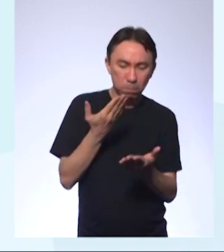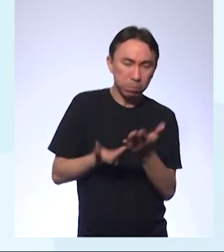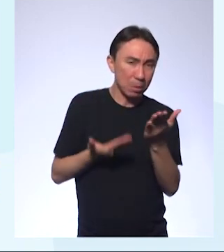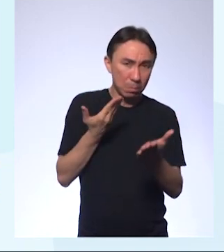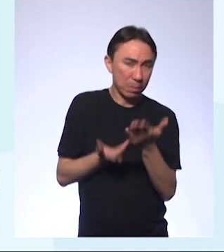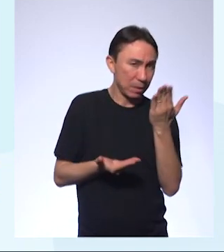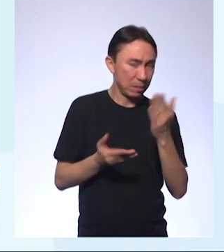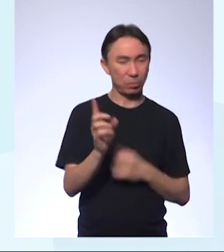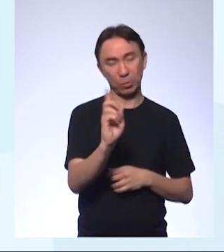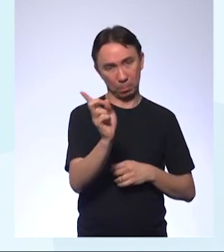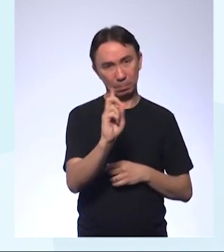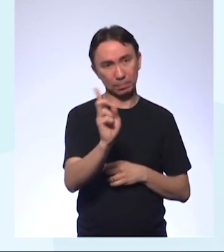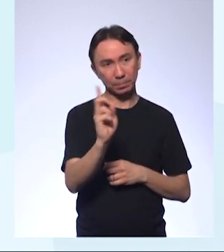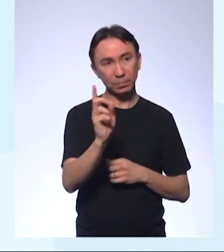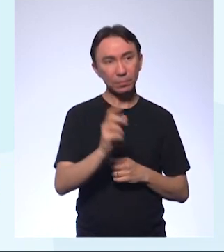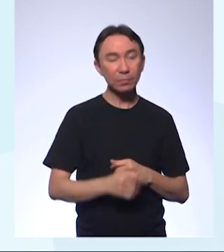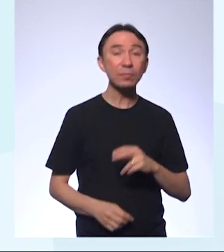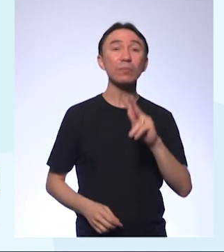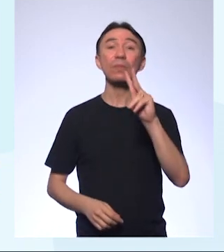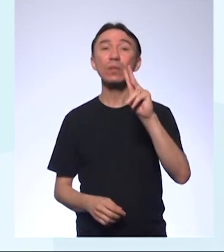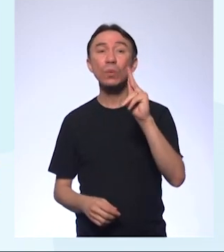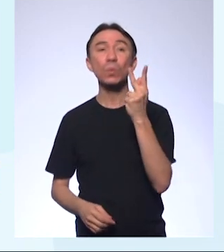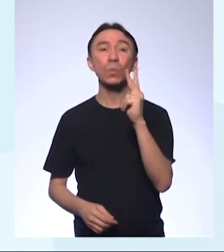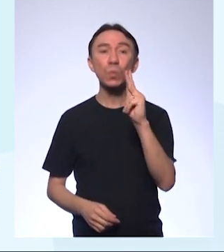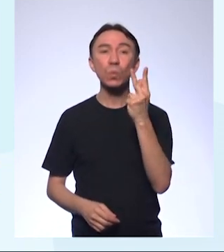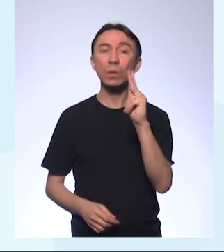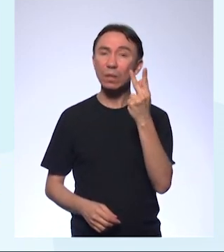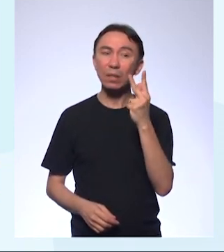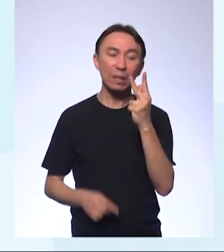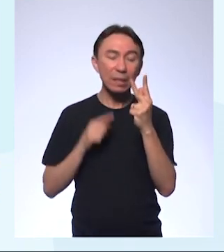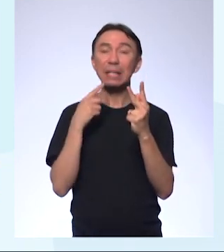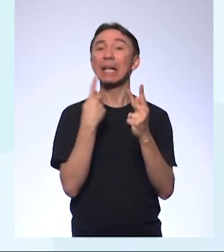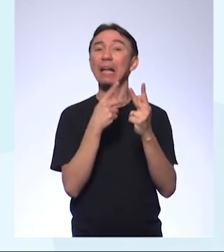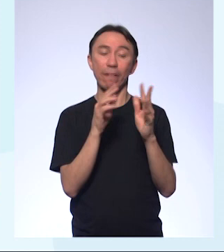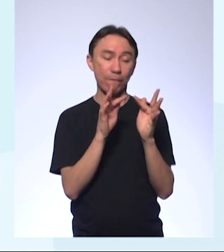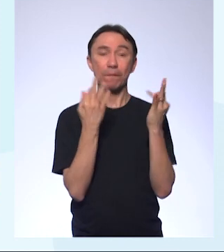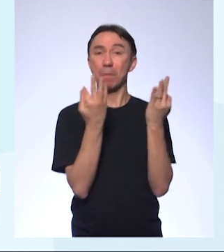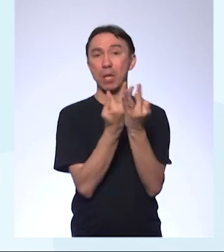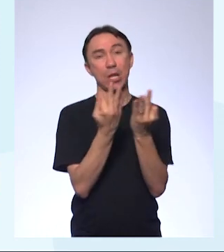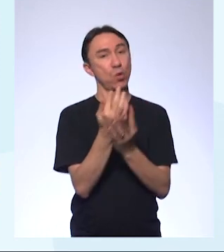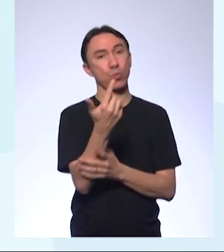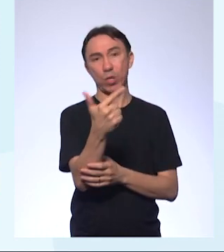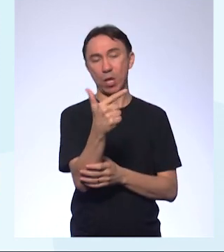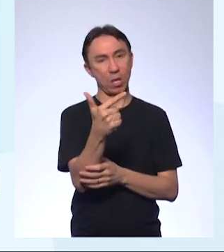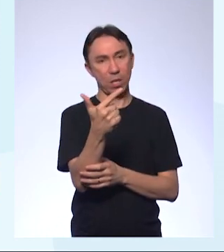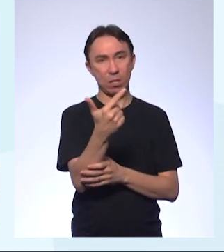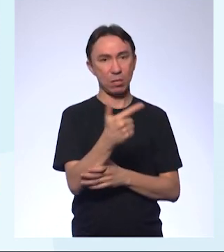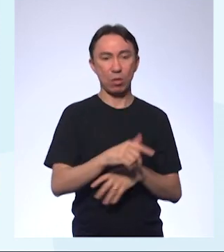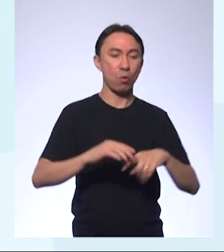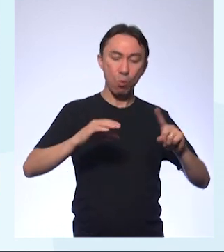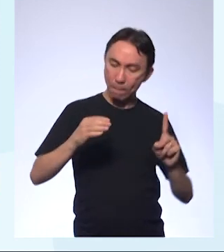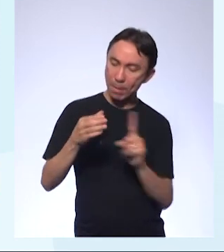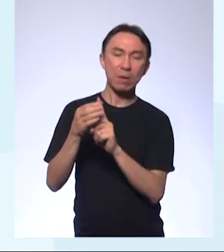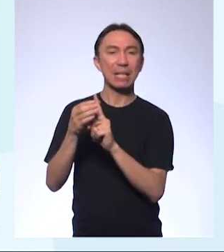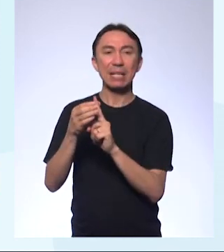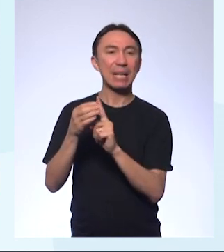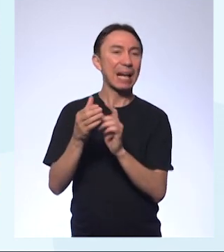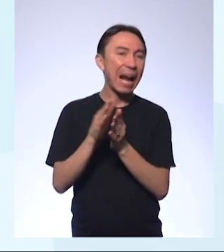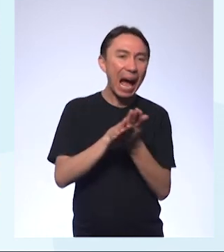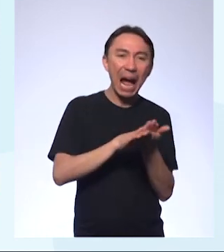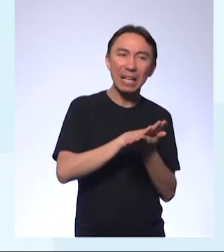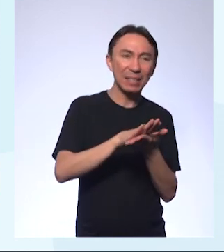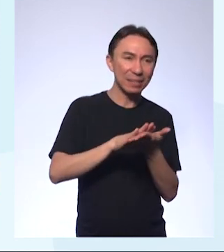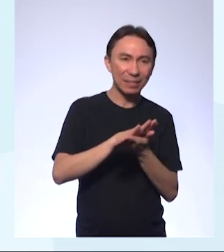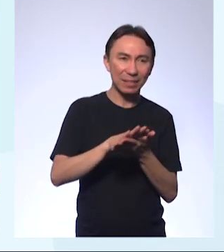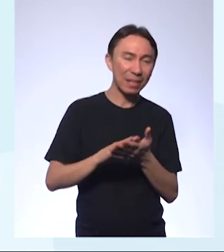gente até fala que o hidrogênio é um elemento que não tem família. Ele não faz parte de nenhuma. Ele só está ali na